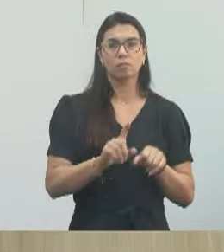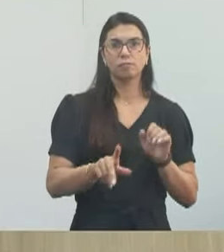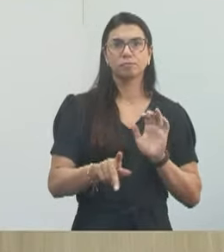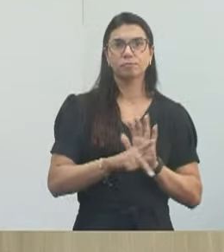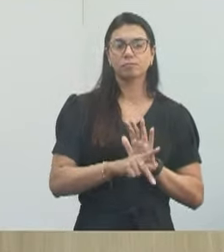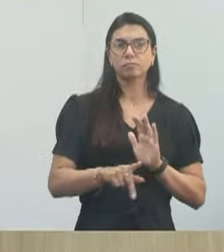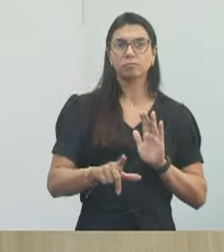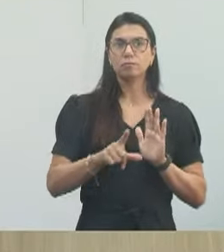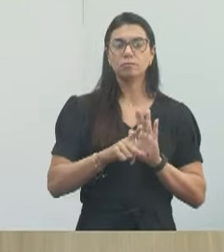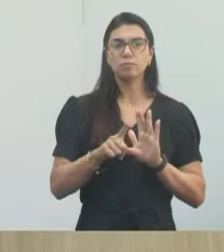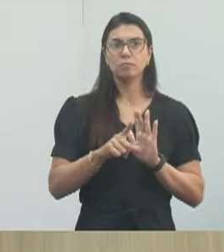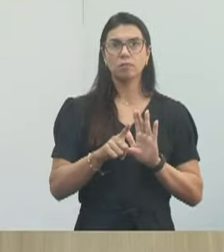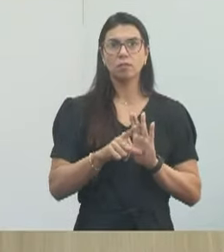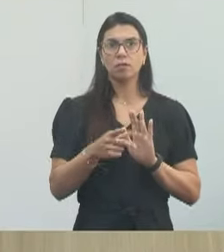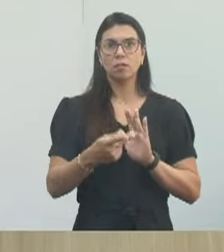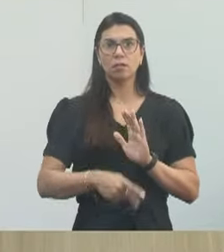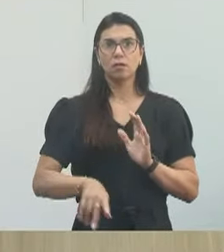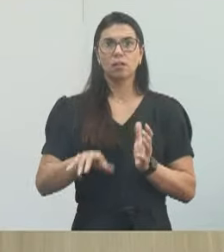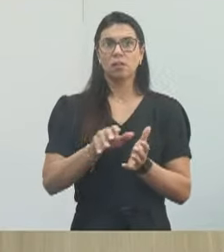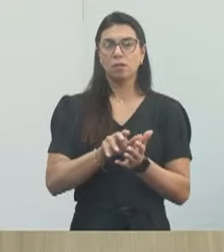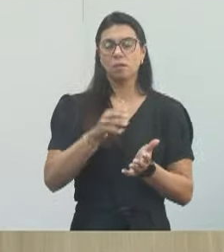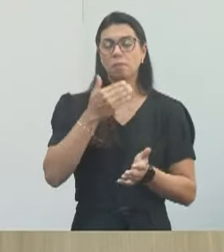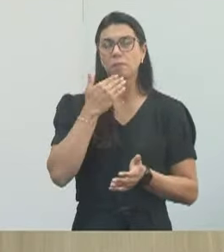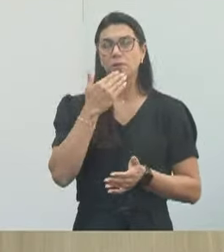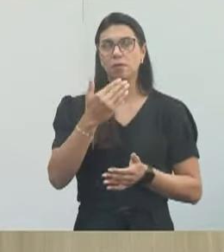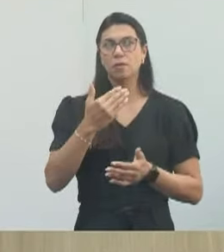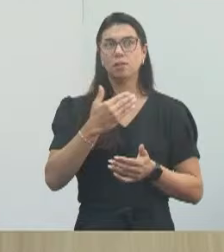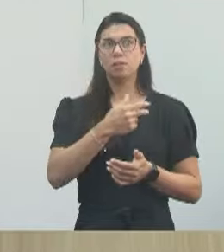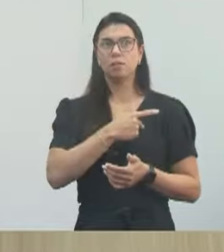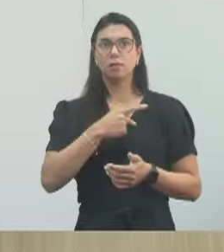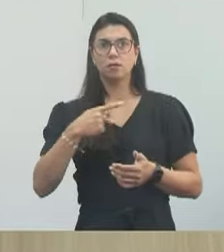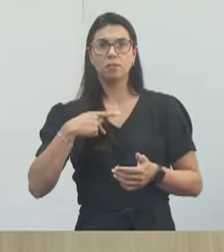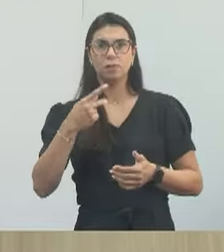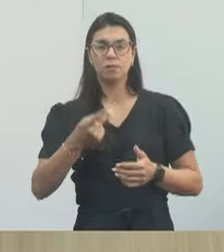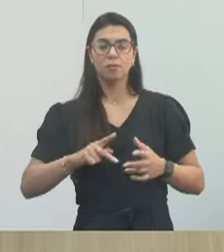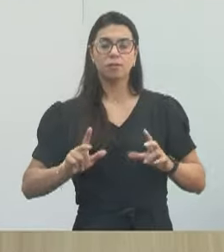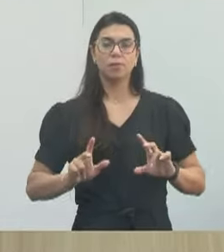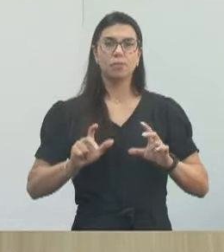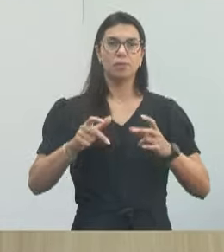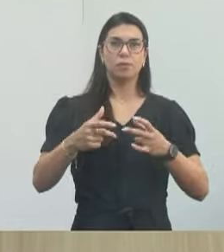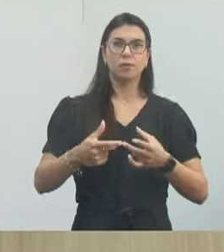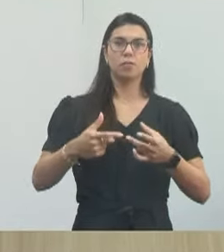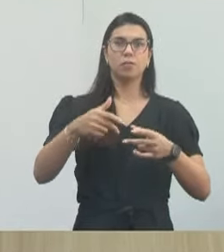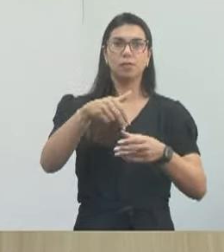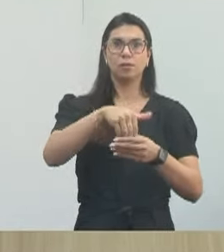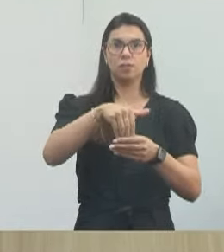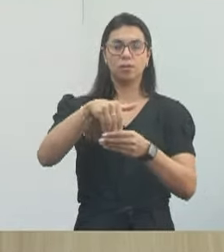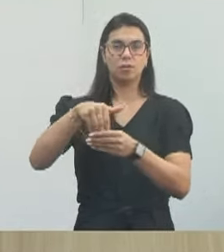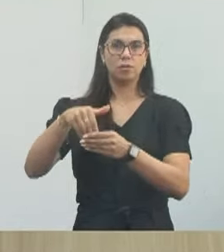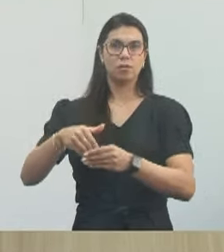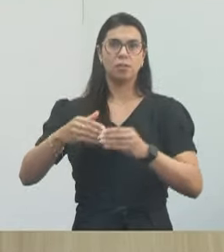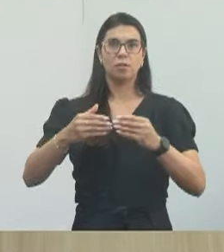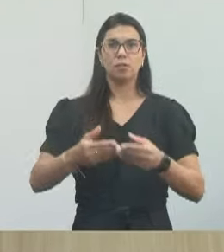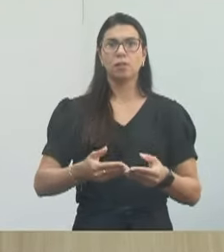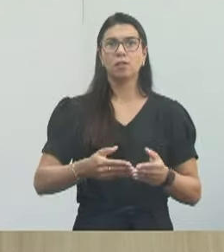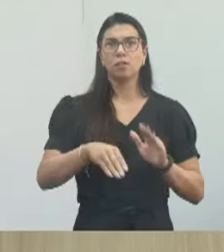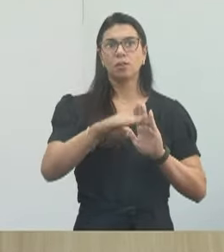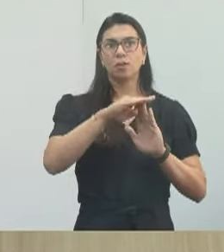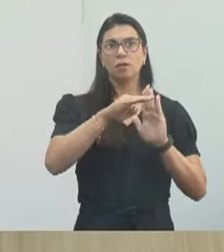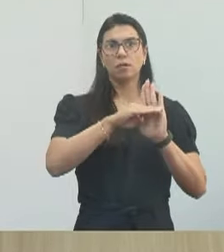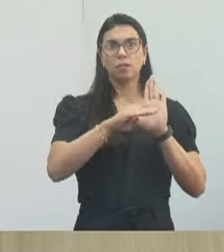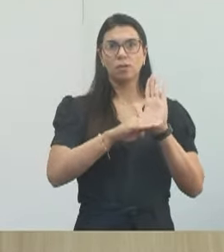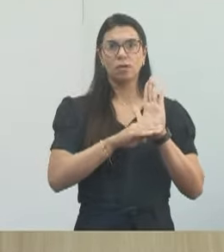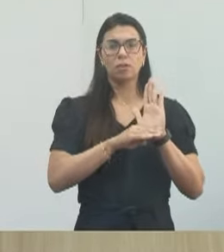Central requerendo cento senhor presidente dessa casa o vi aprovado pela iG plenário cumprid as